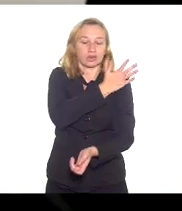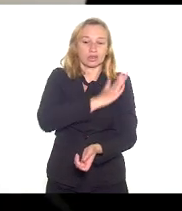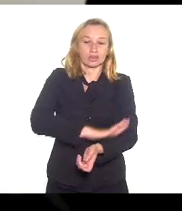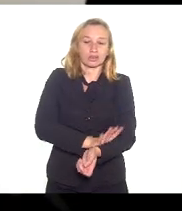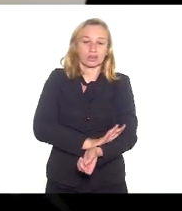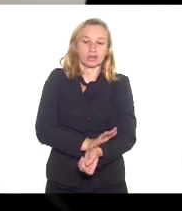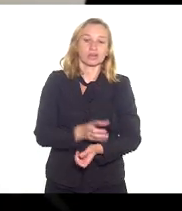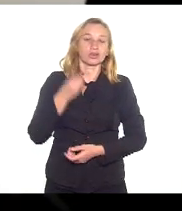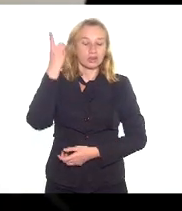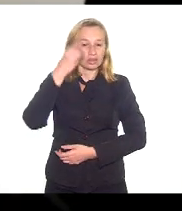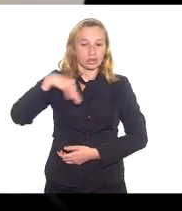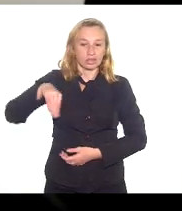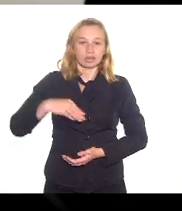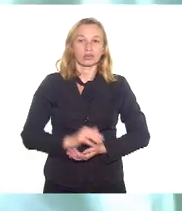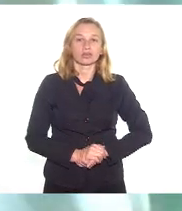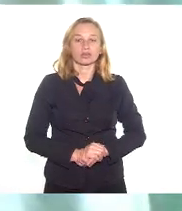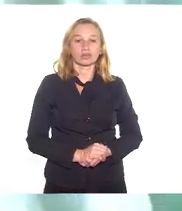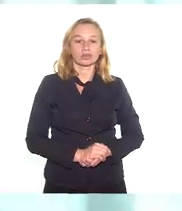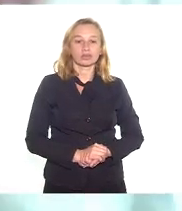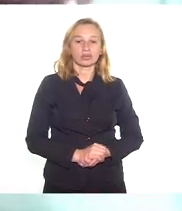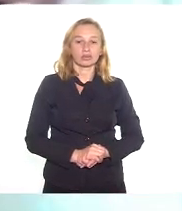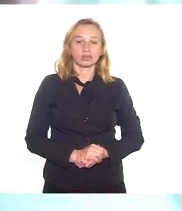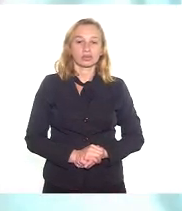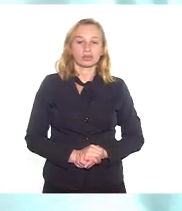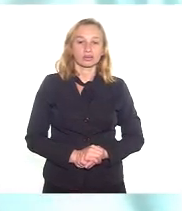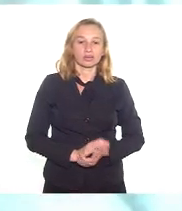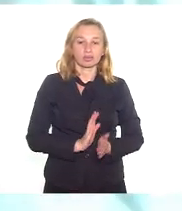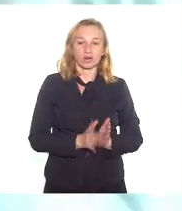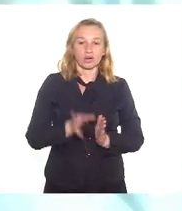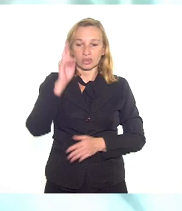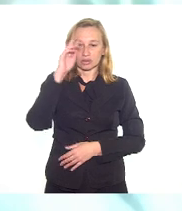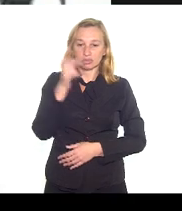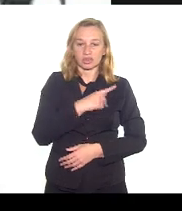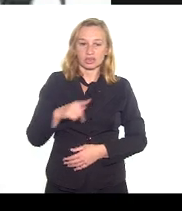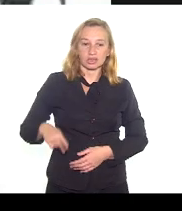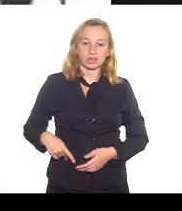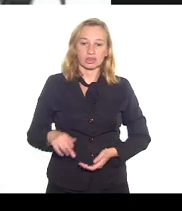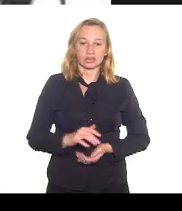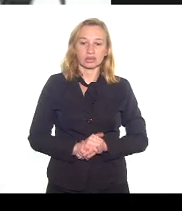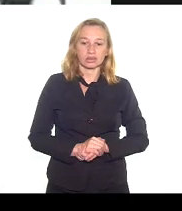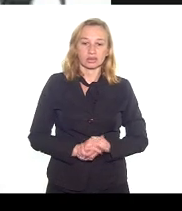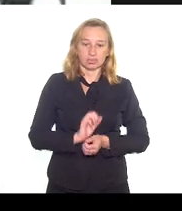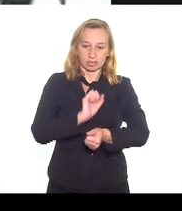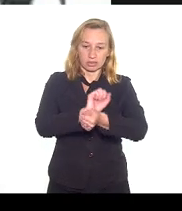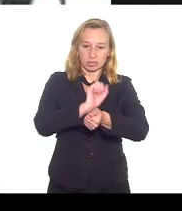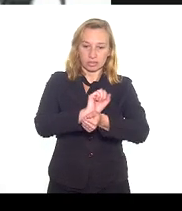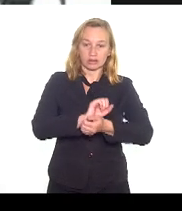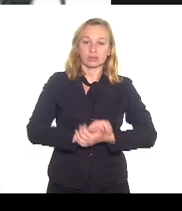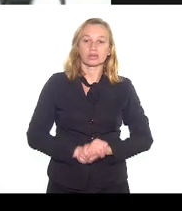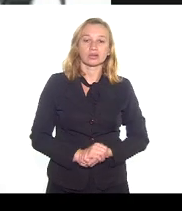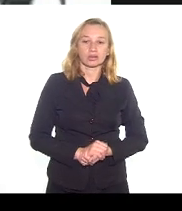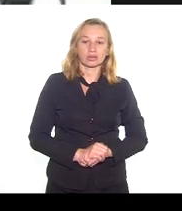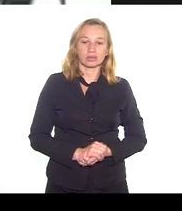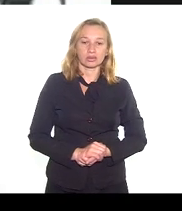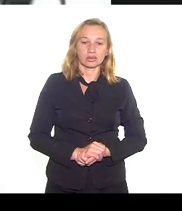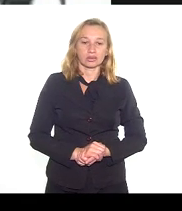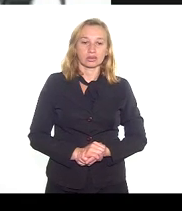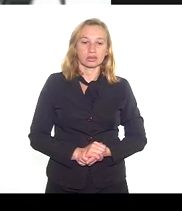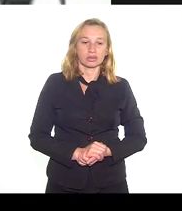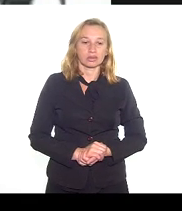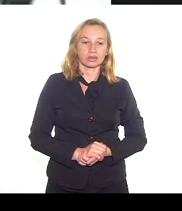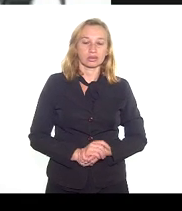Mink. Bom dia, pela ordem, presidente. Senhor presidente. Já, já. Pela ordem, ao